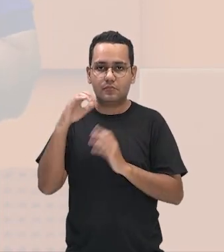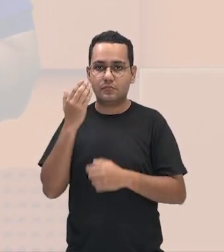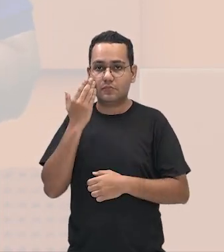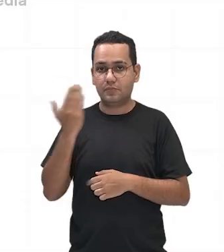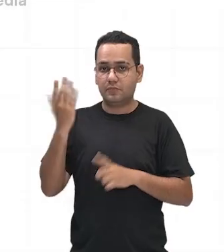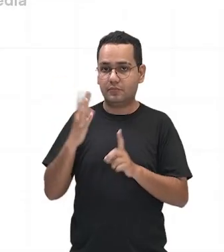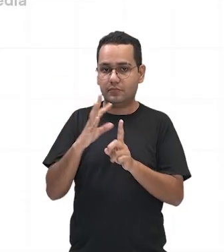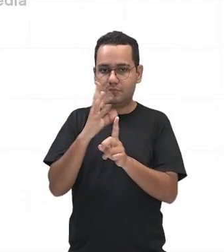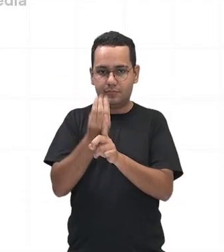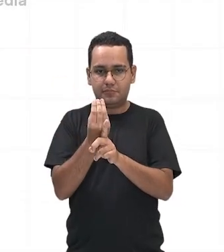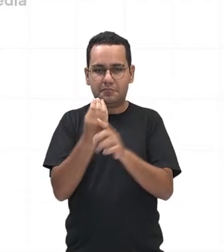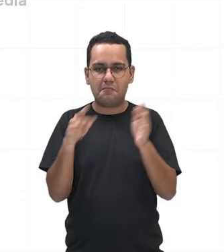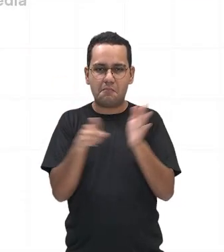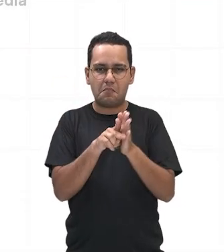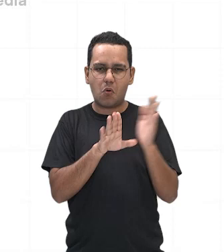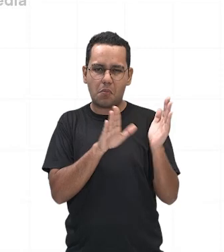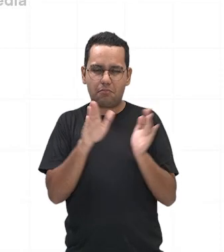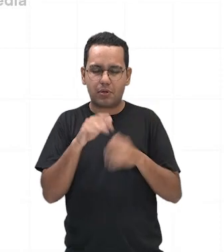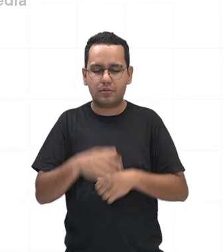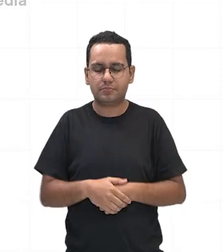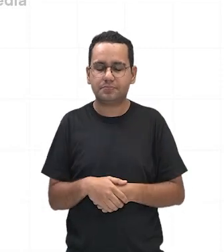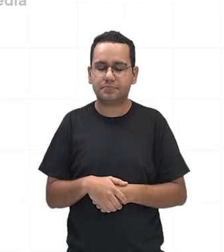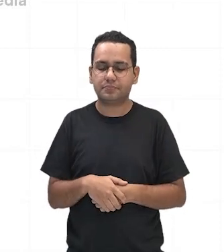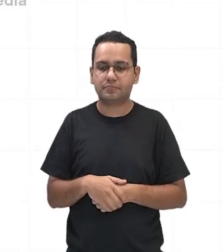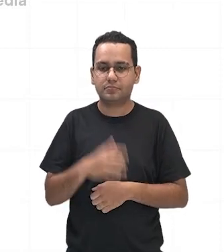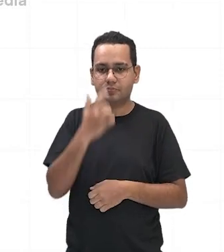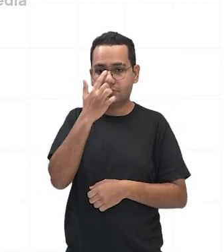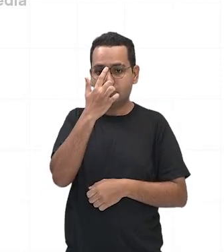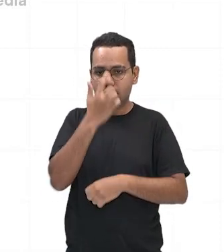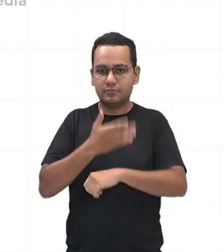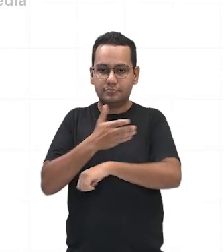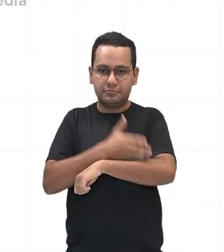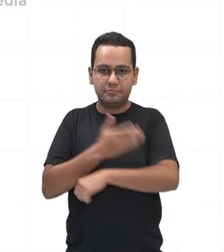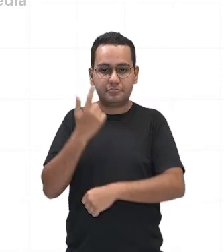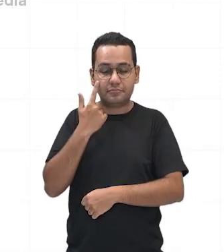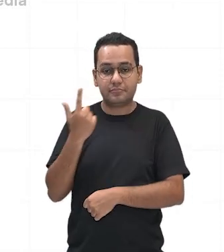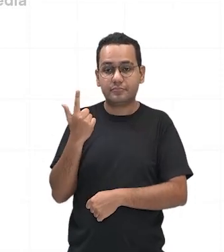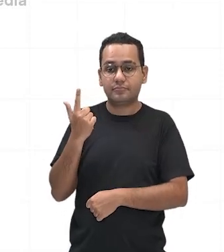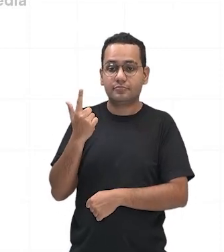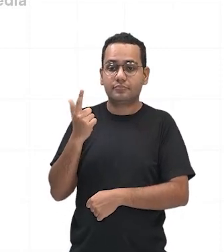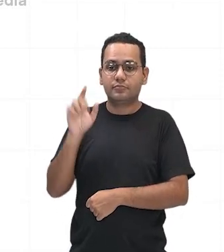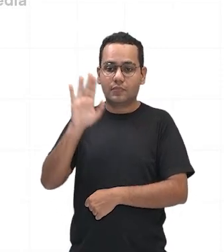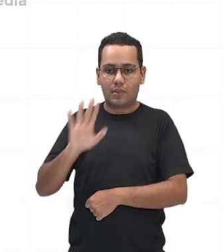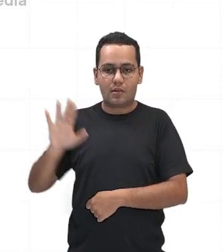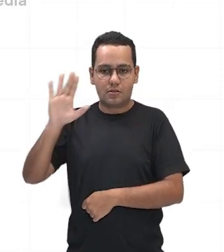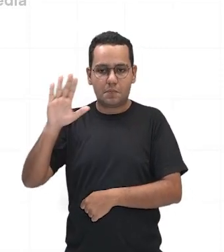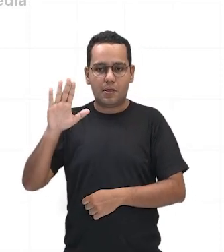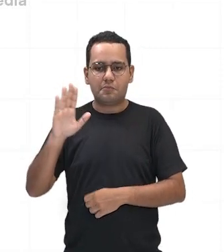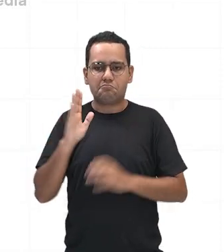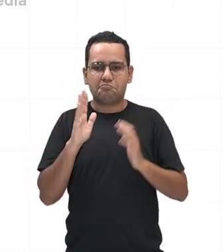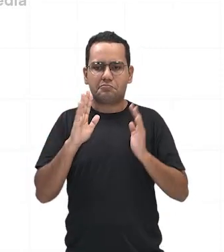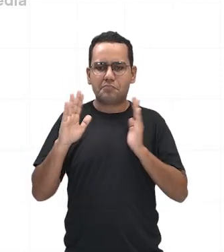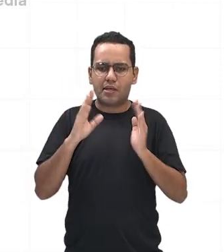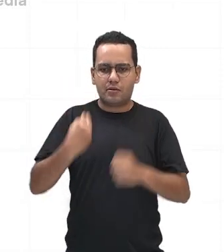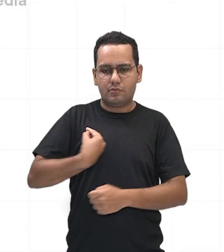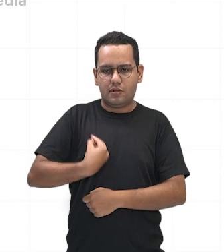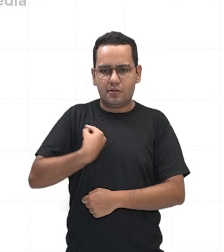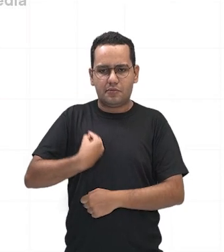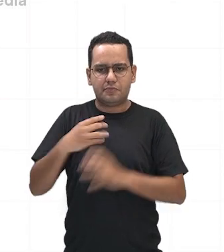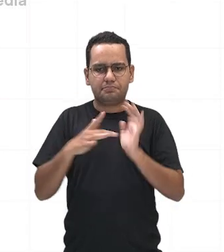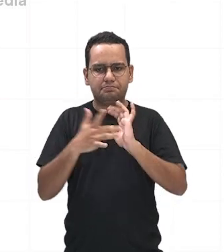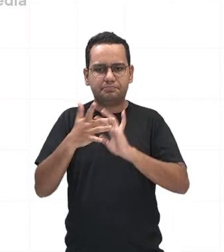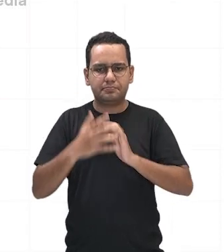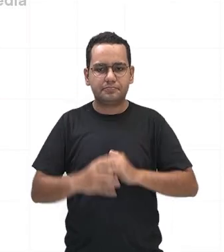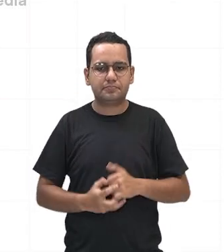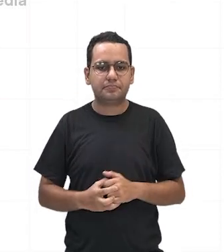trago para vocês. Observem aí, são as passagens então de Cristo, né? Nós temos então sobre a arte medieval o